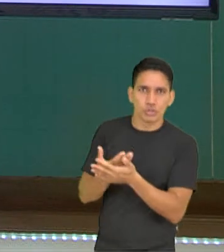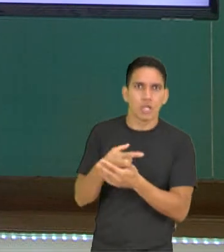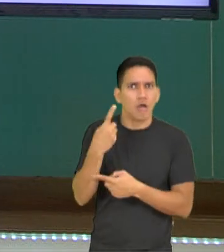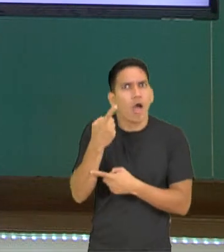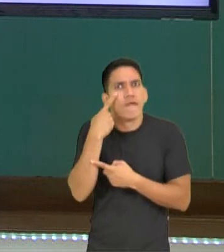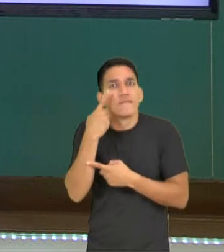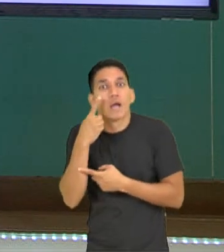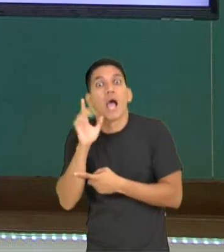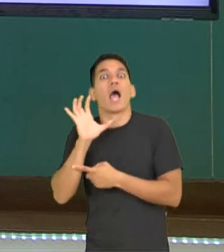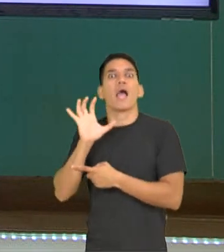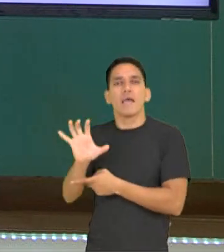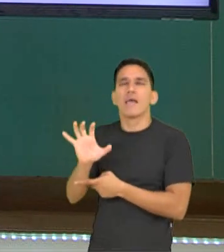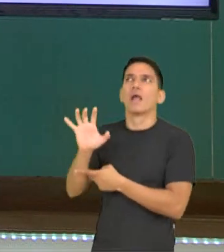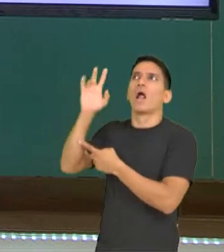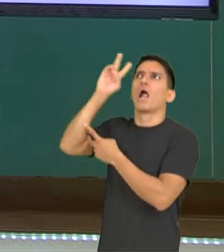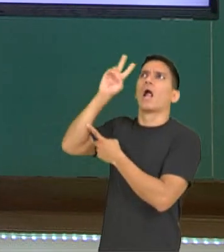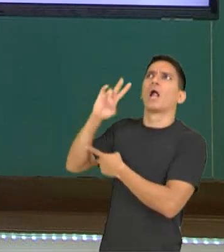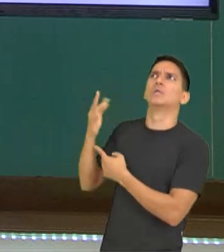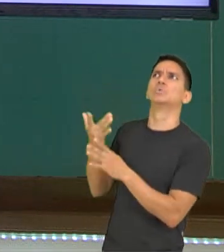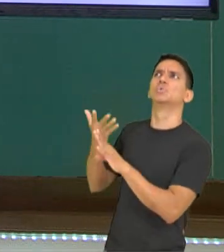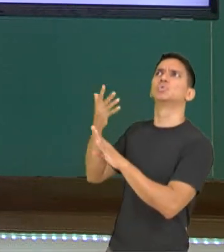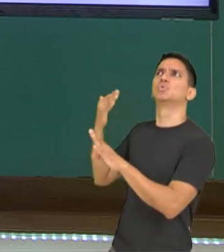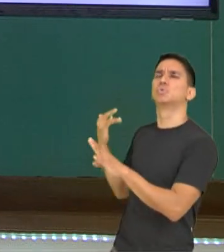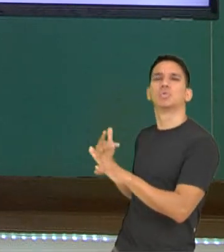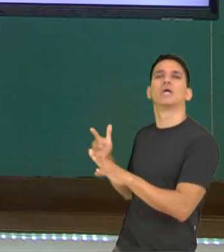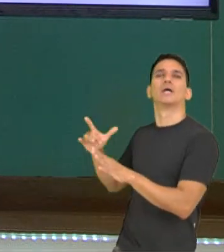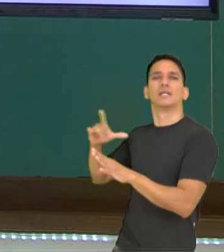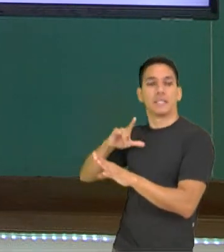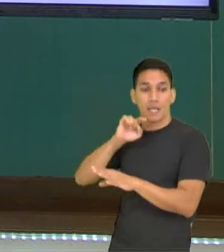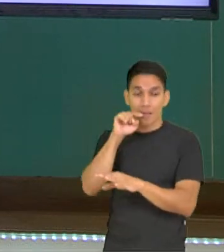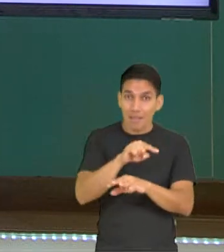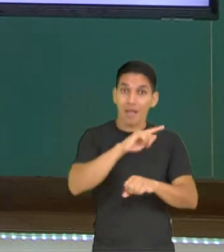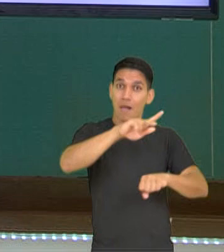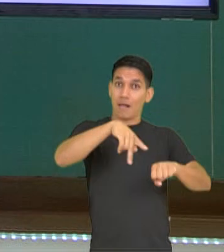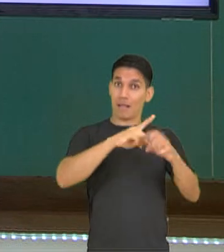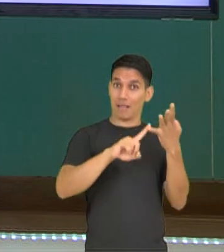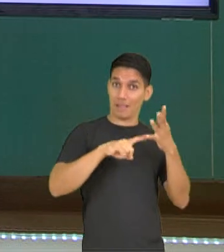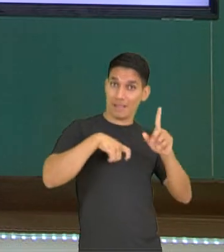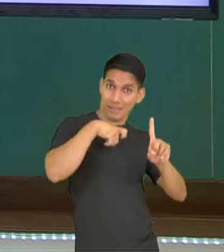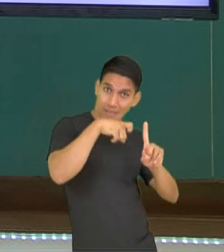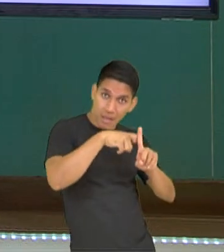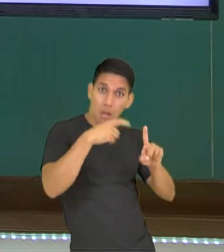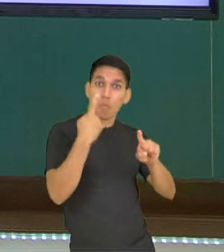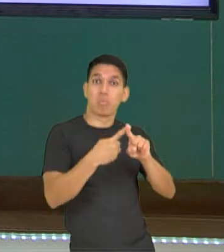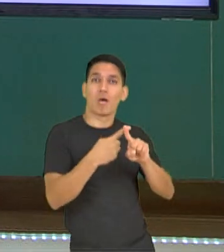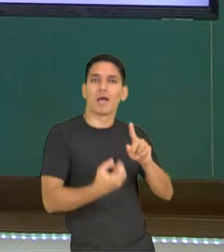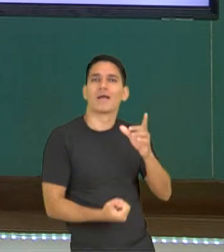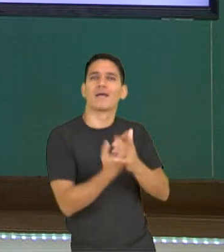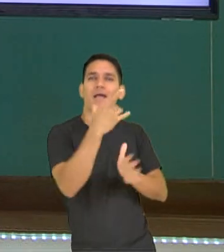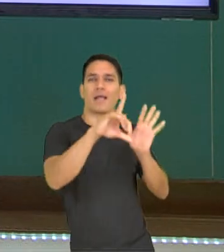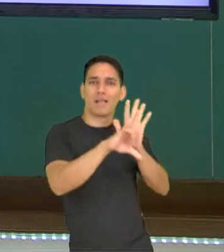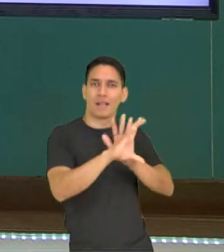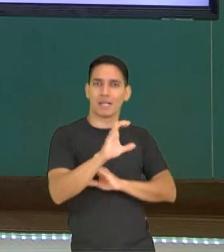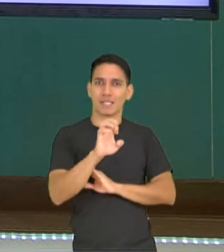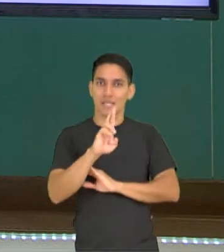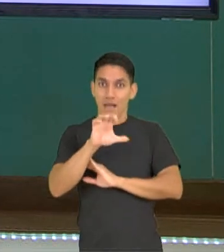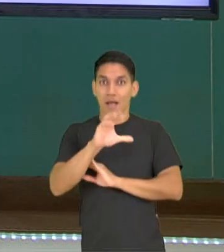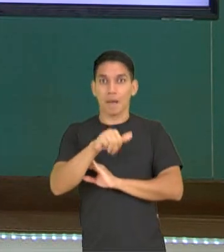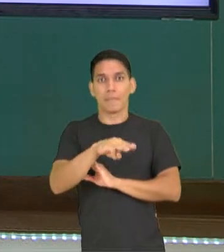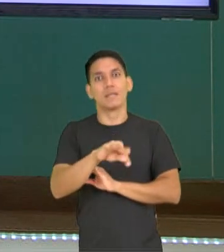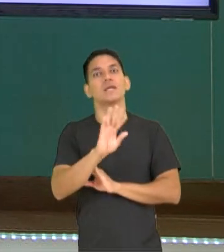desses eventos históricos que ocorrem na Inglaterra, a partir das leis de cercamentos, nós vamos ter